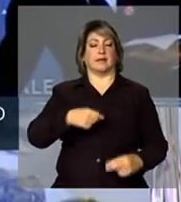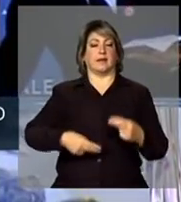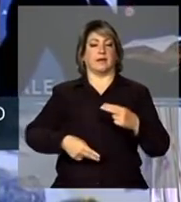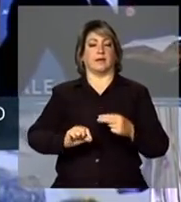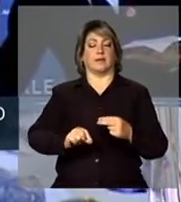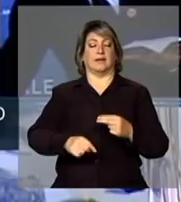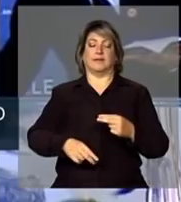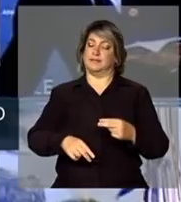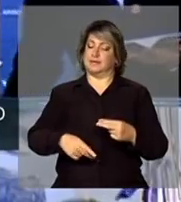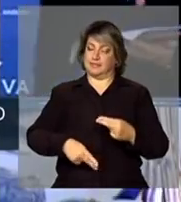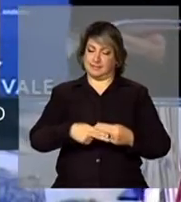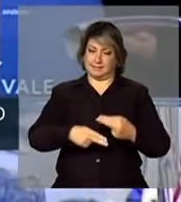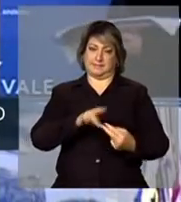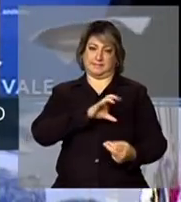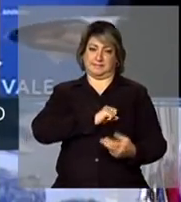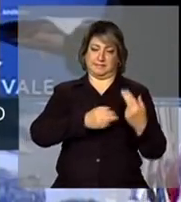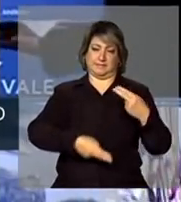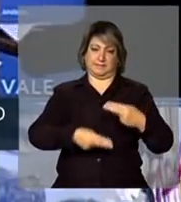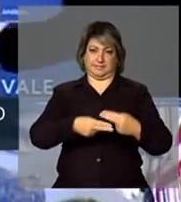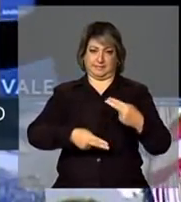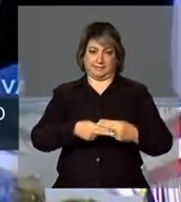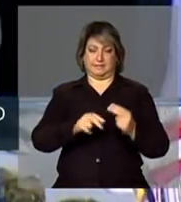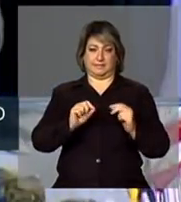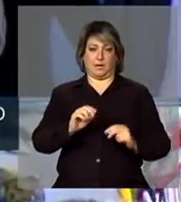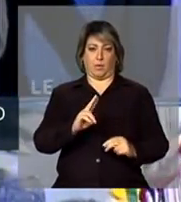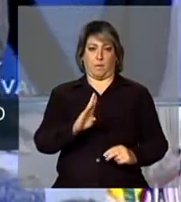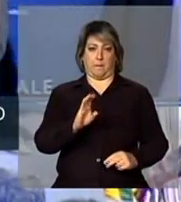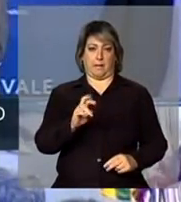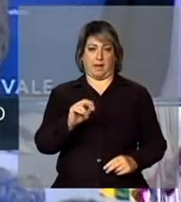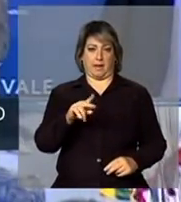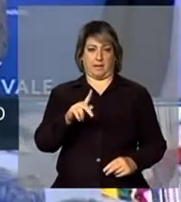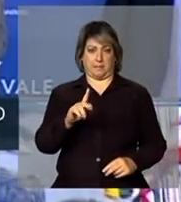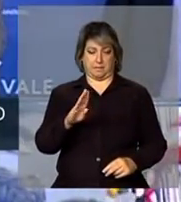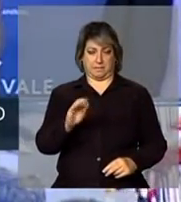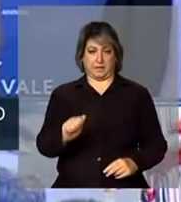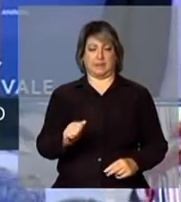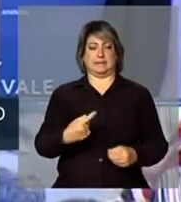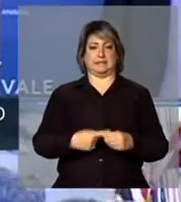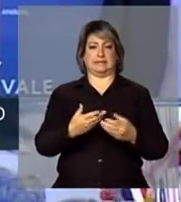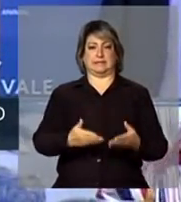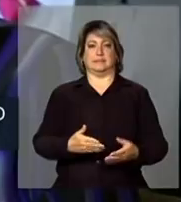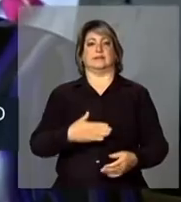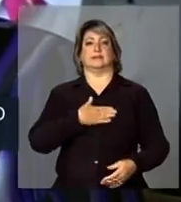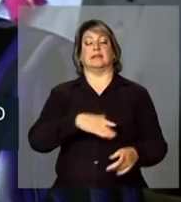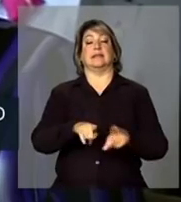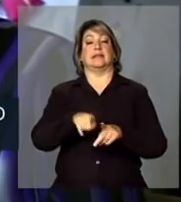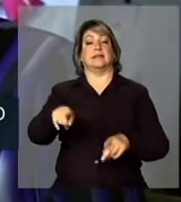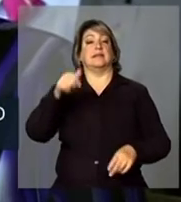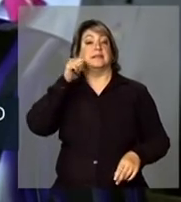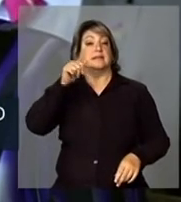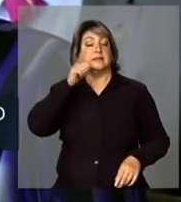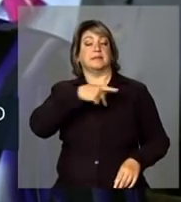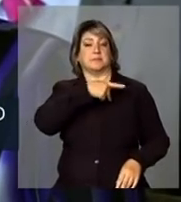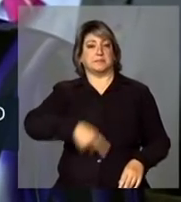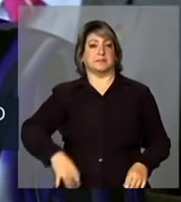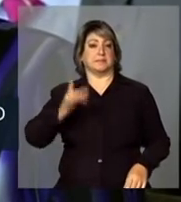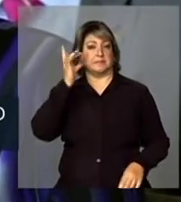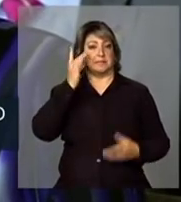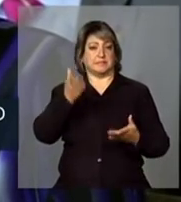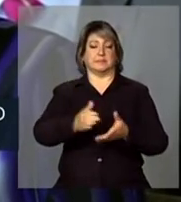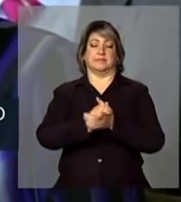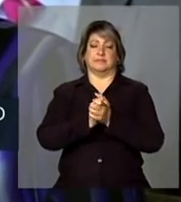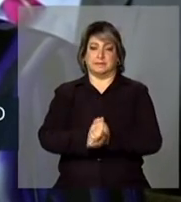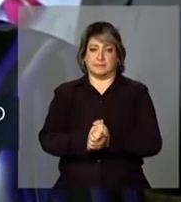Uberaba. Permitam-me saudar, excelentíssima senhora presidenta da República Federativa do